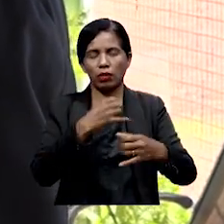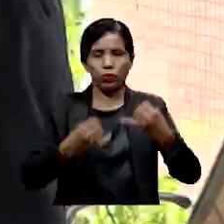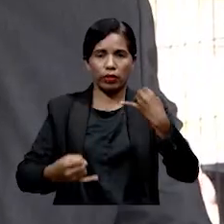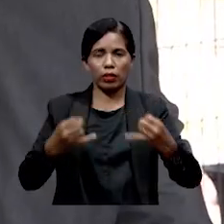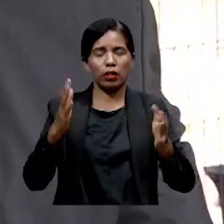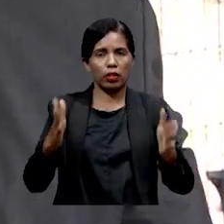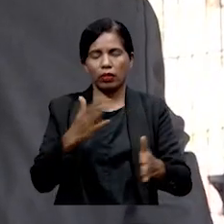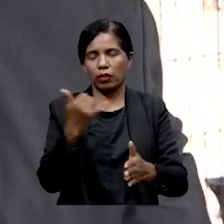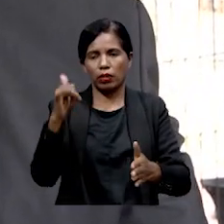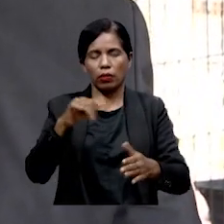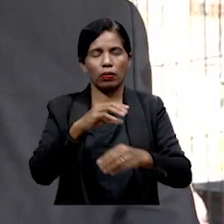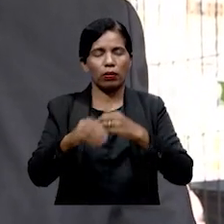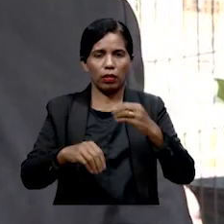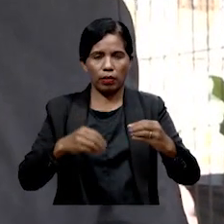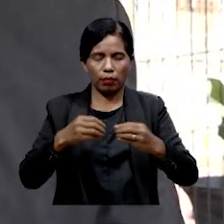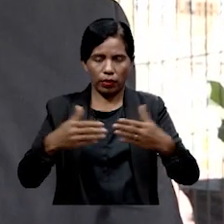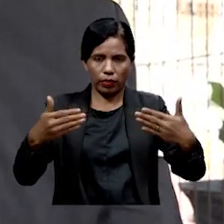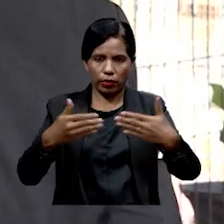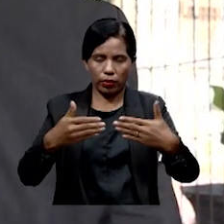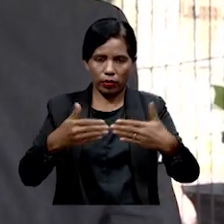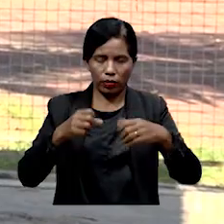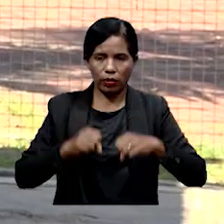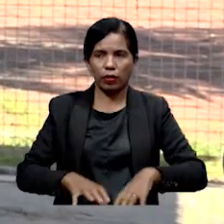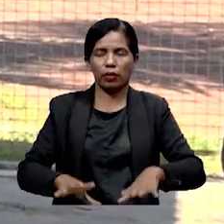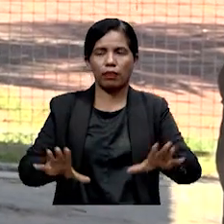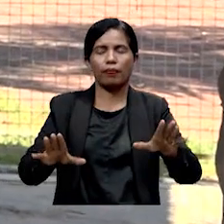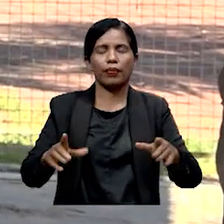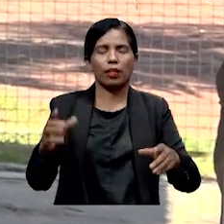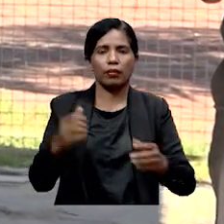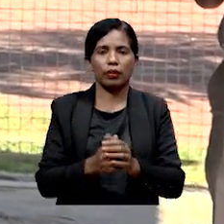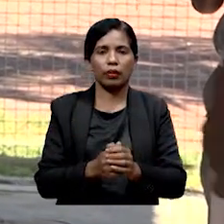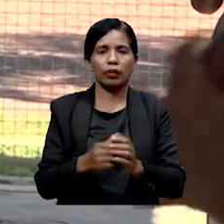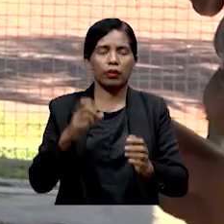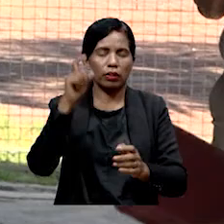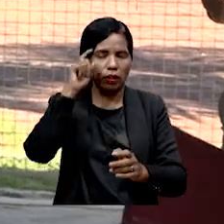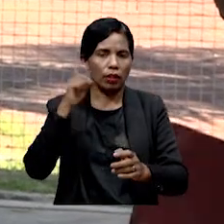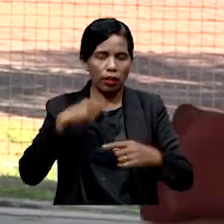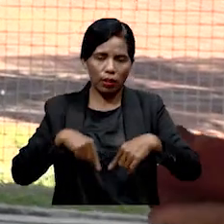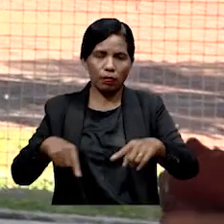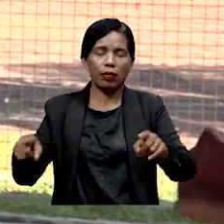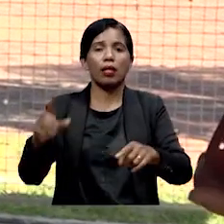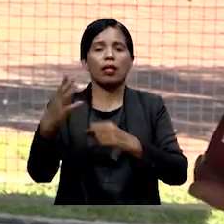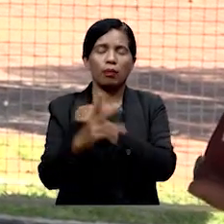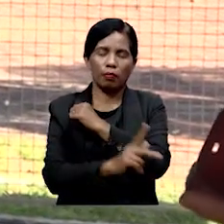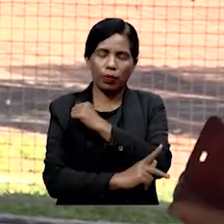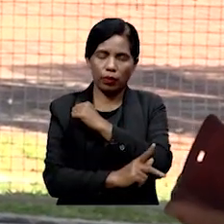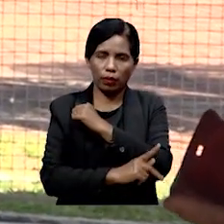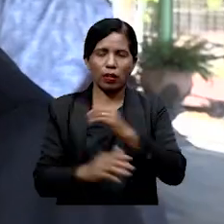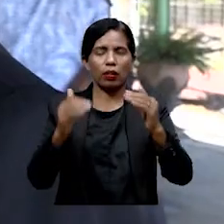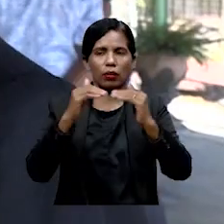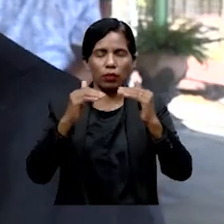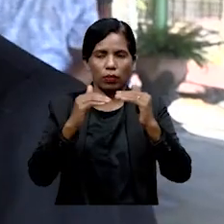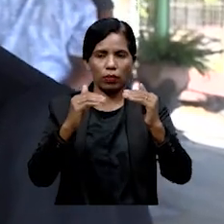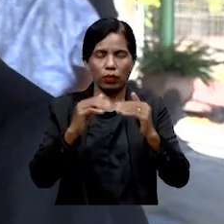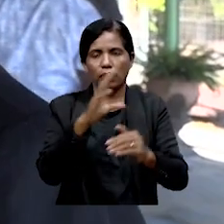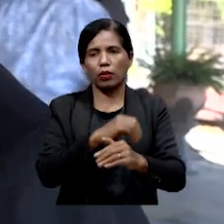negociação fronteira rai notasi usi Londres Sanana halo viajen ba Lisboa odi lidera delegação Timor-Leste iha conferência oceano